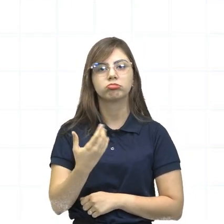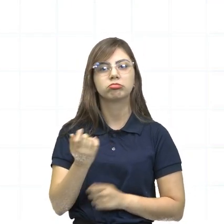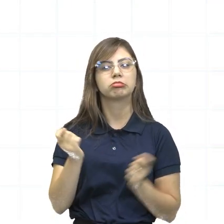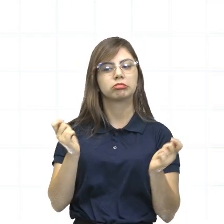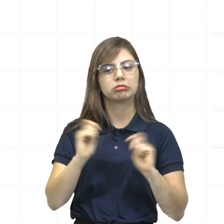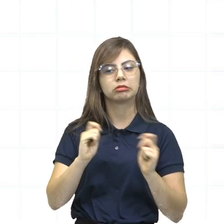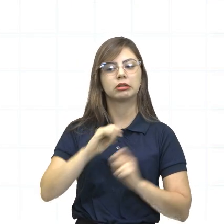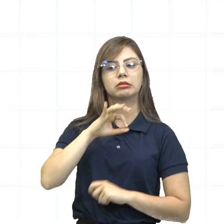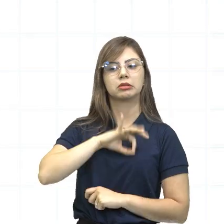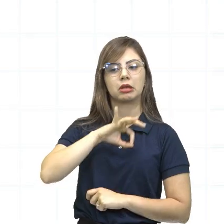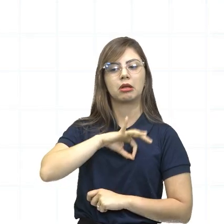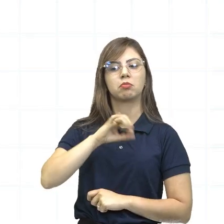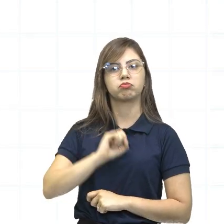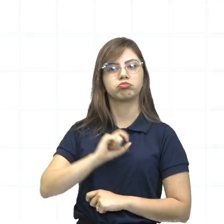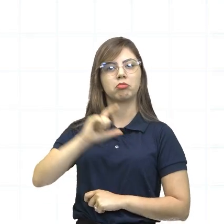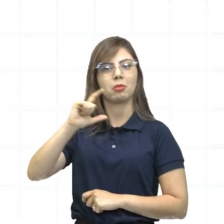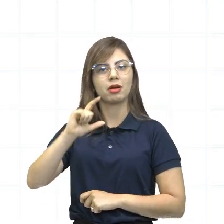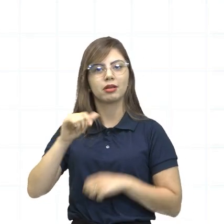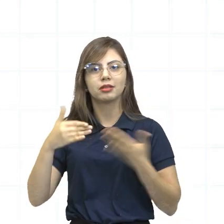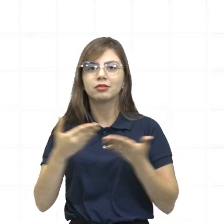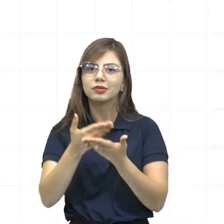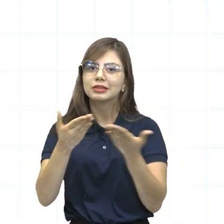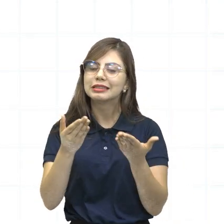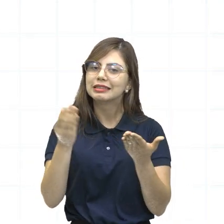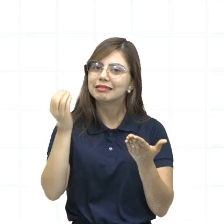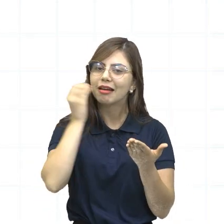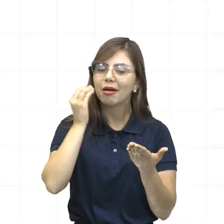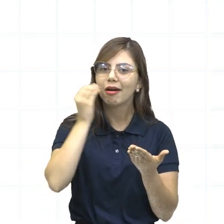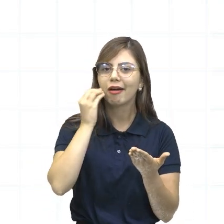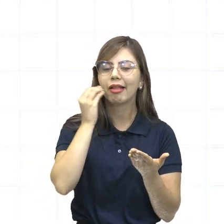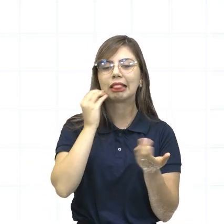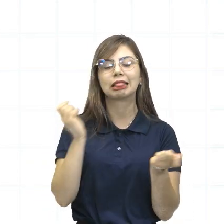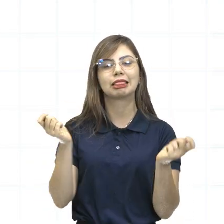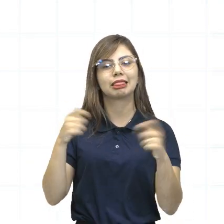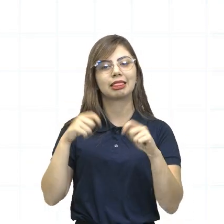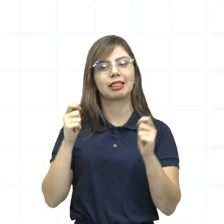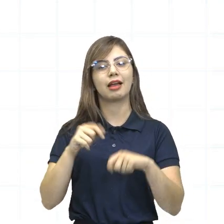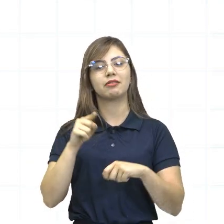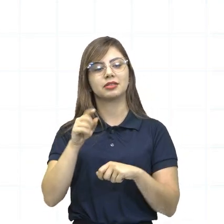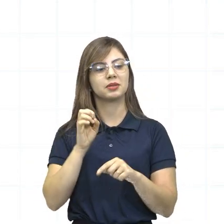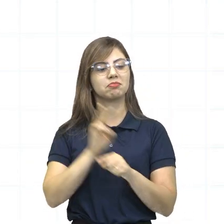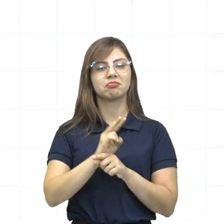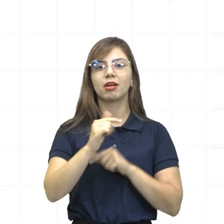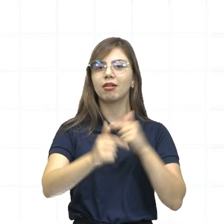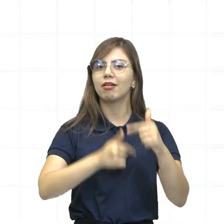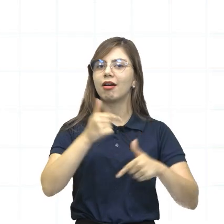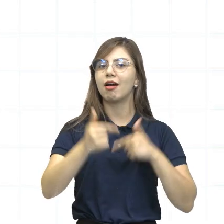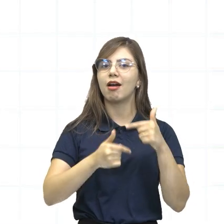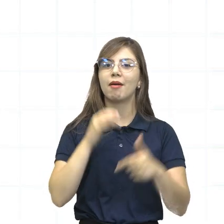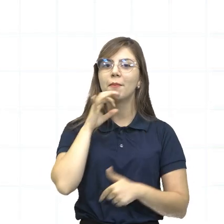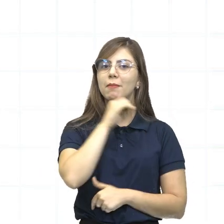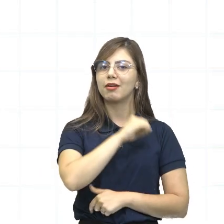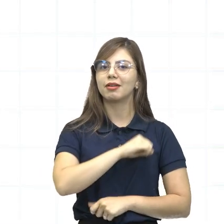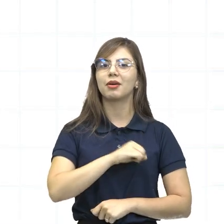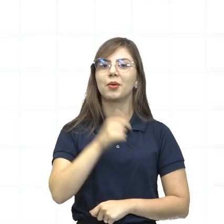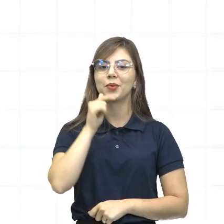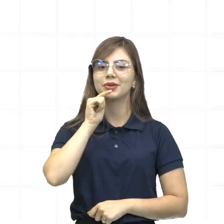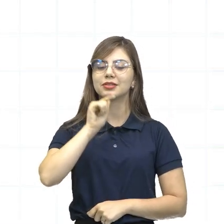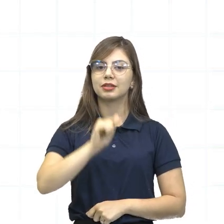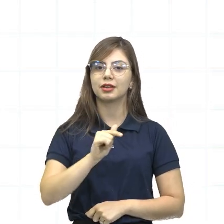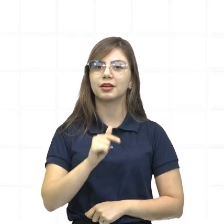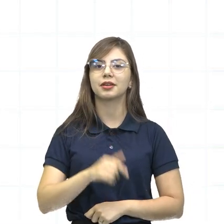seja, você tem mais possibilidade também de ter um emprego, né? Ganhar